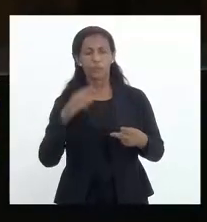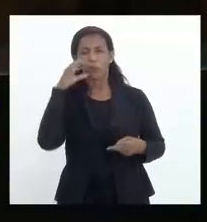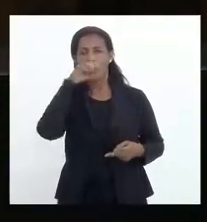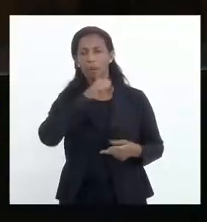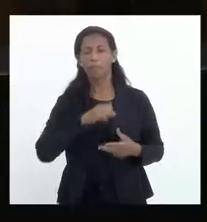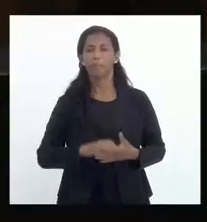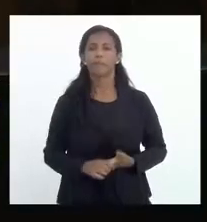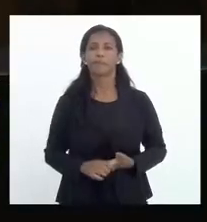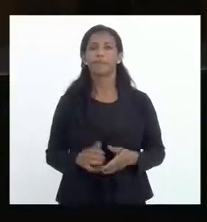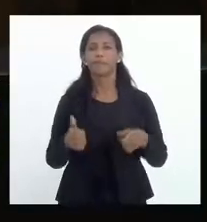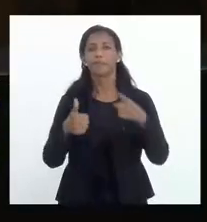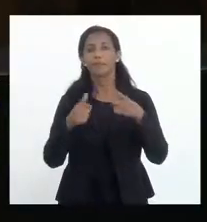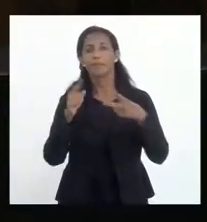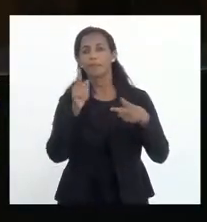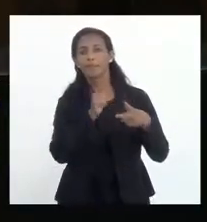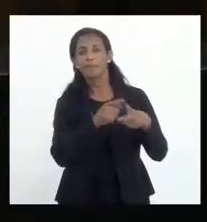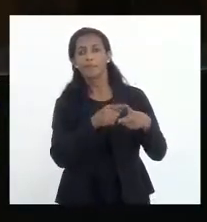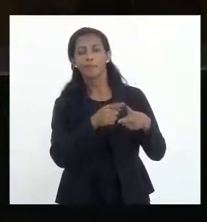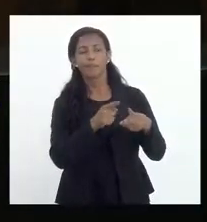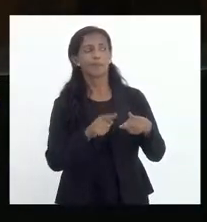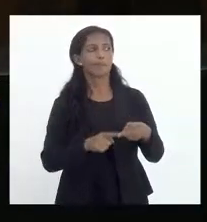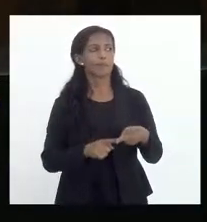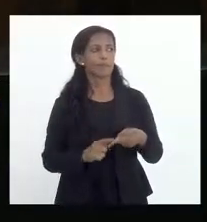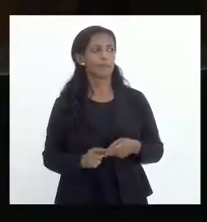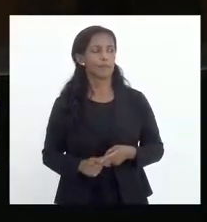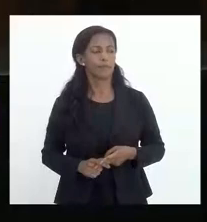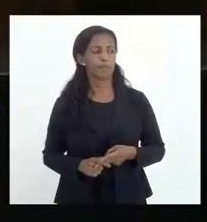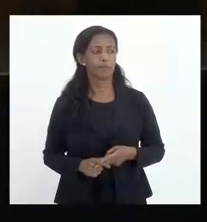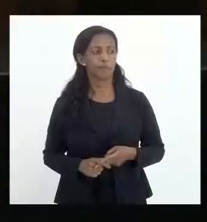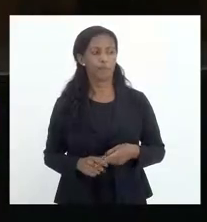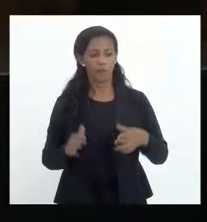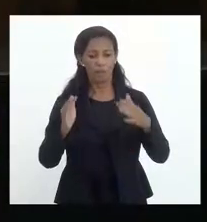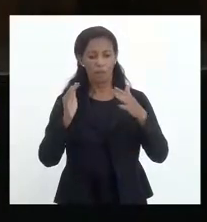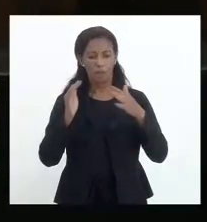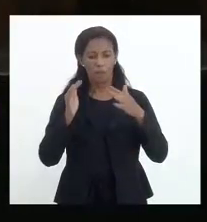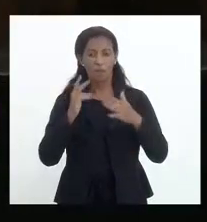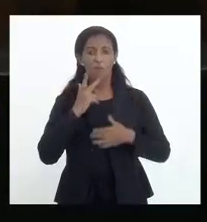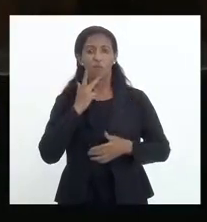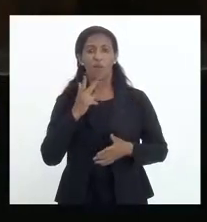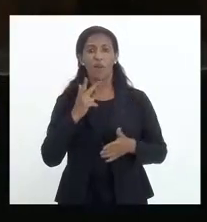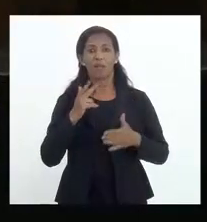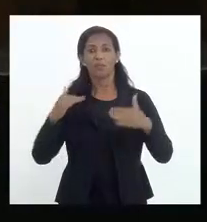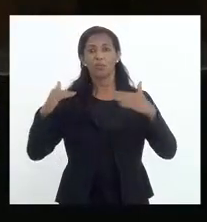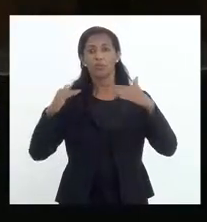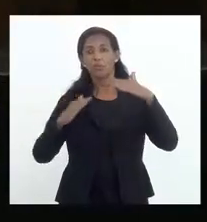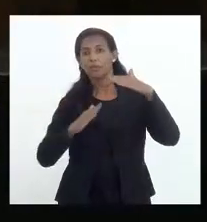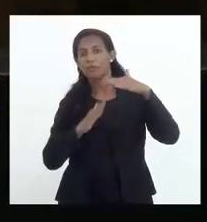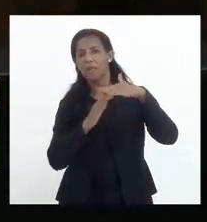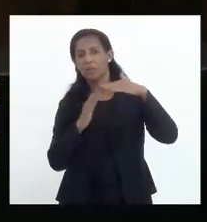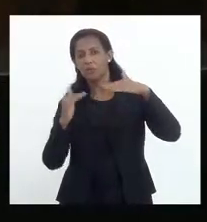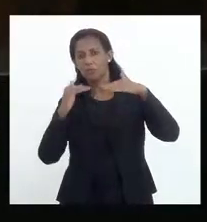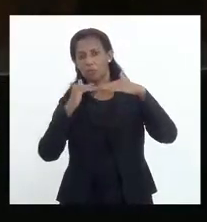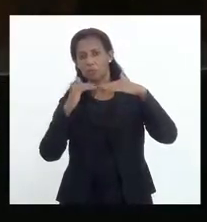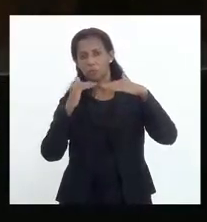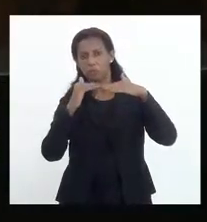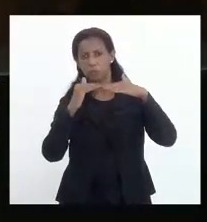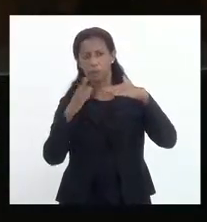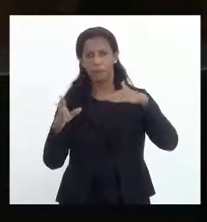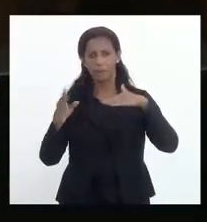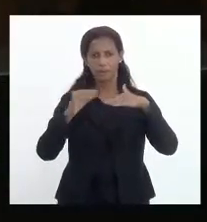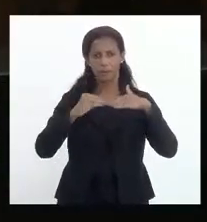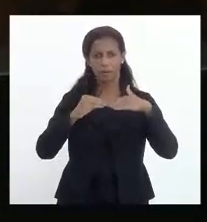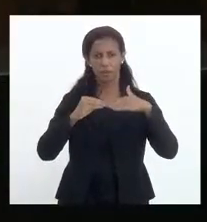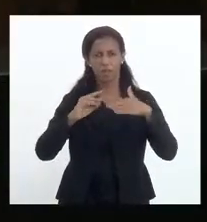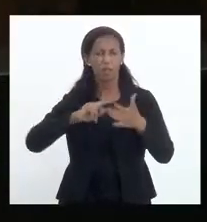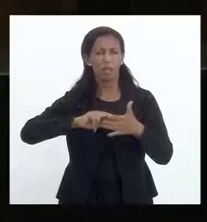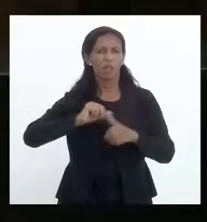rápidas. A primeira diz o seguinte, a respeito do teto, né, para adesão. A grande alteração